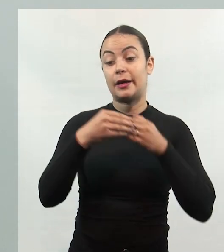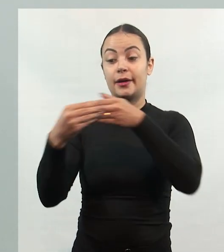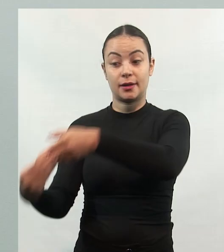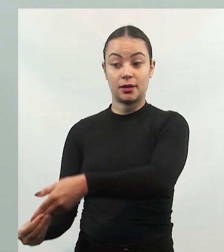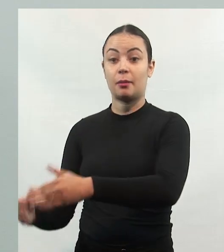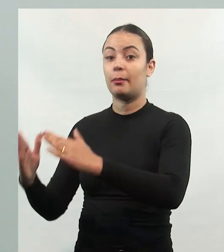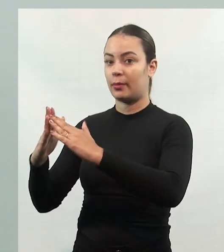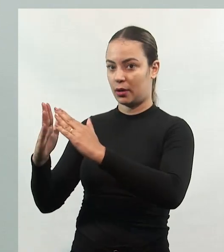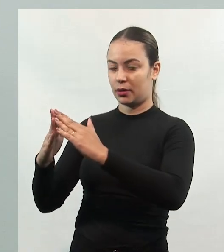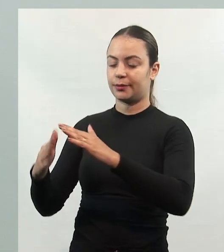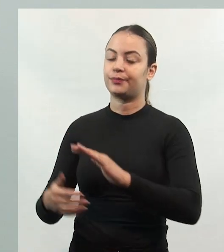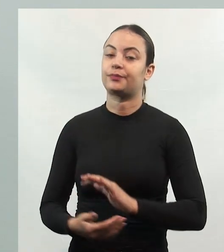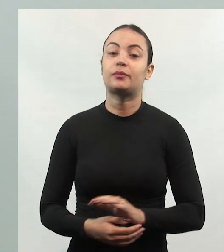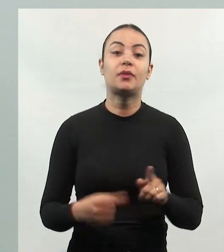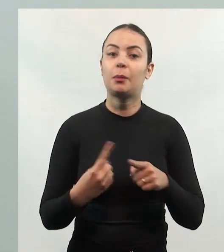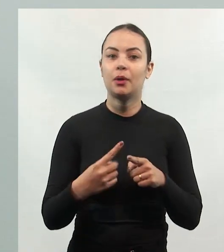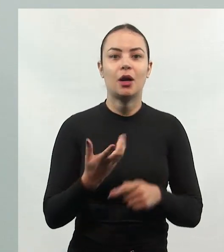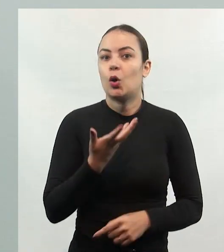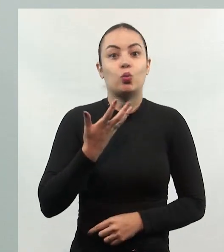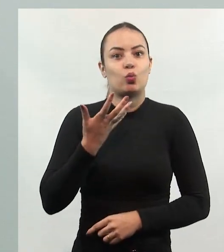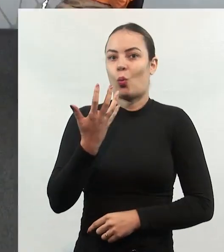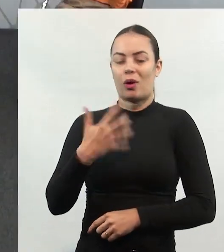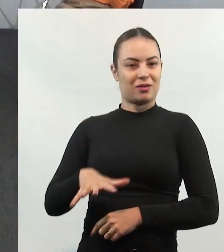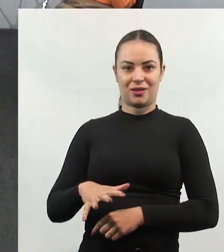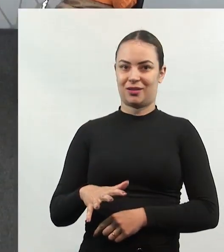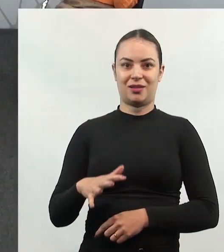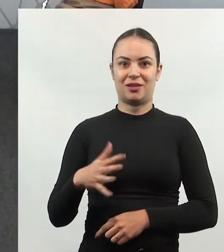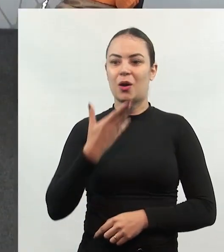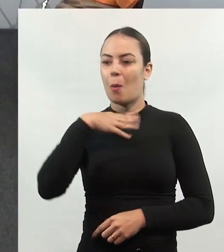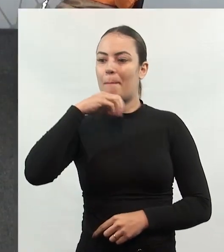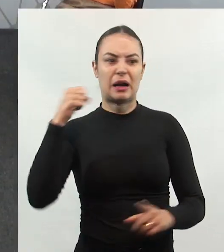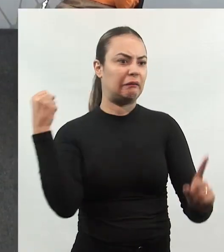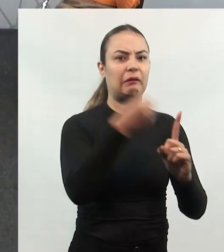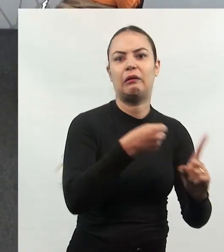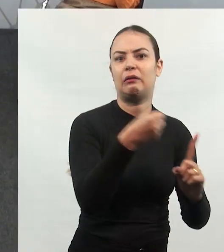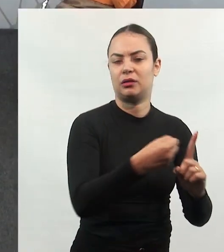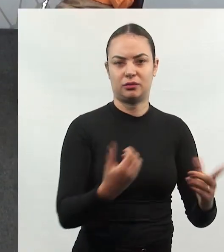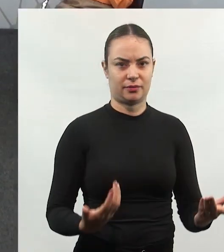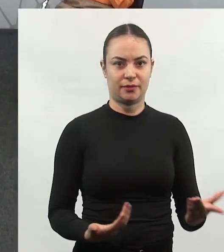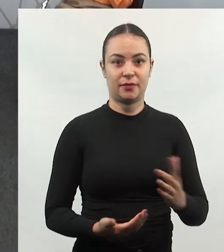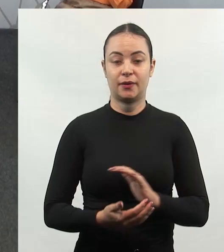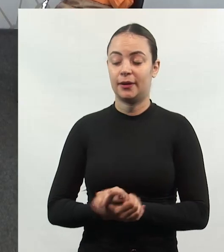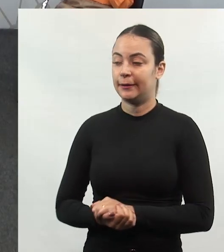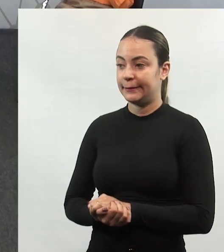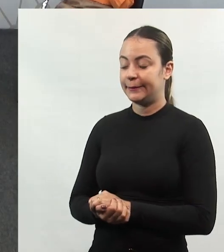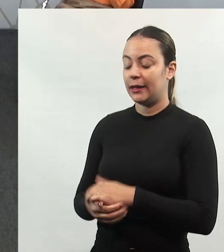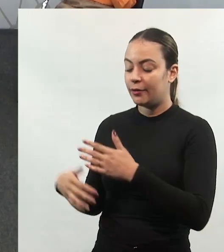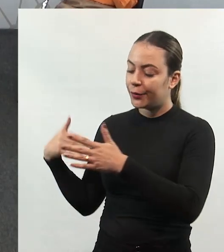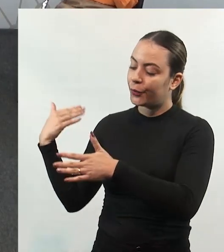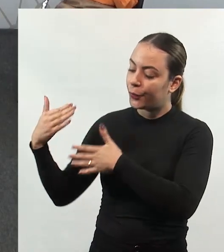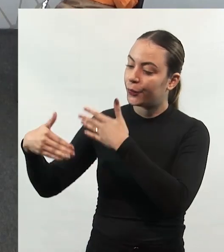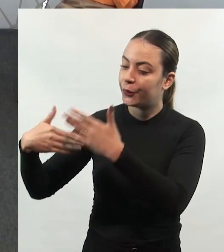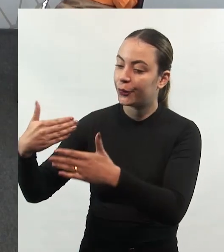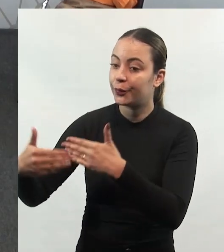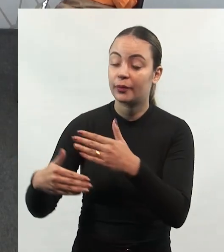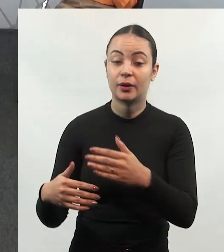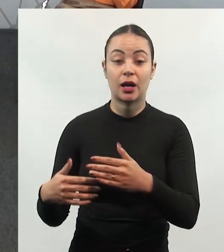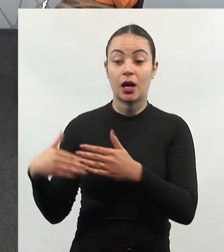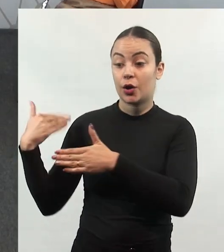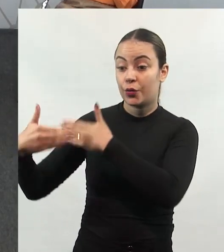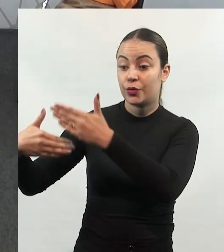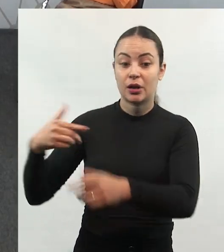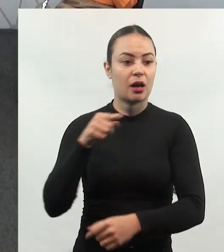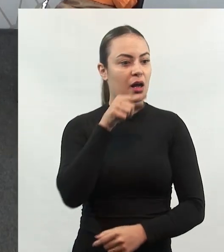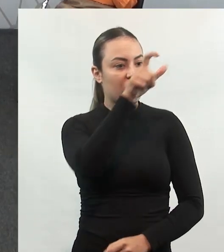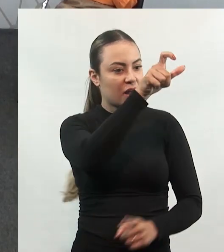os desafios que a gente começa a entrar em contato, e aí o pai chegava para buscá-lo, ia na porta da minha sala, alcoolizado. E ele dizia, e aí,